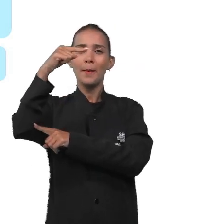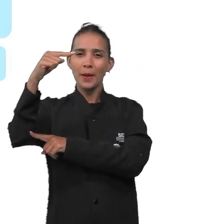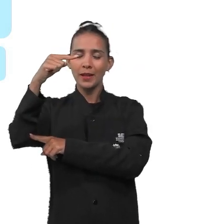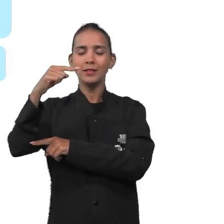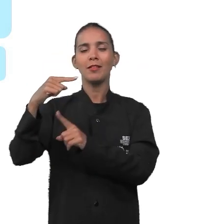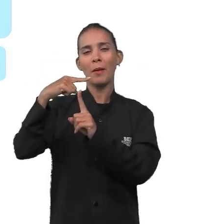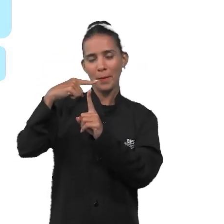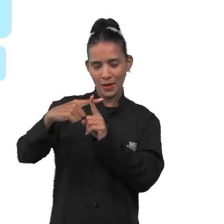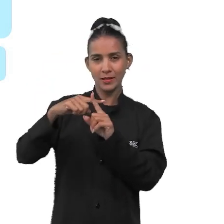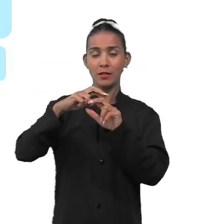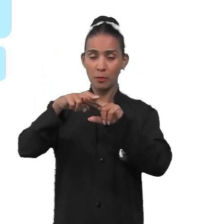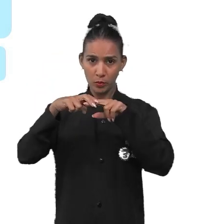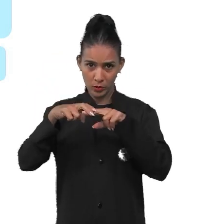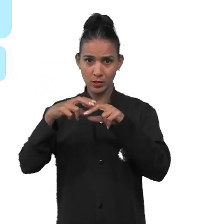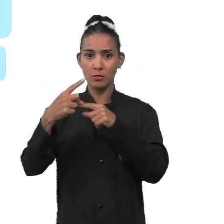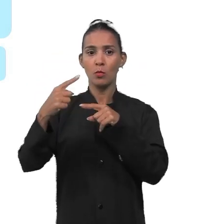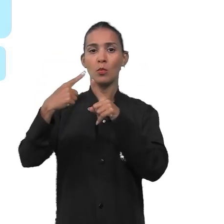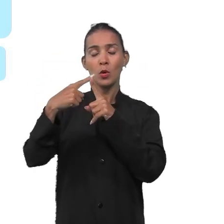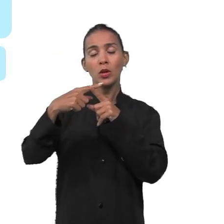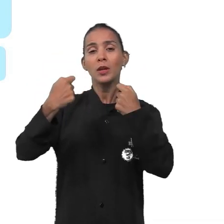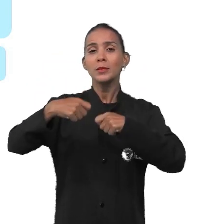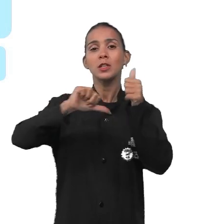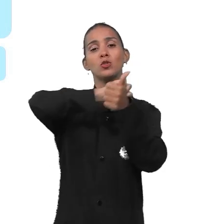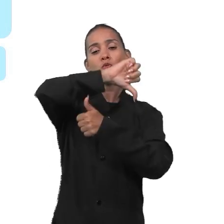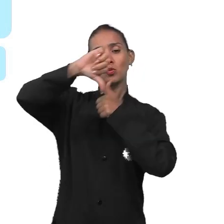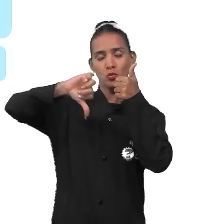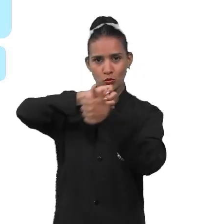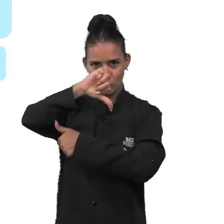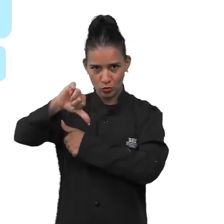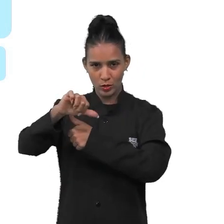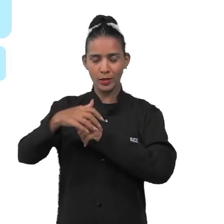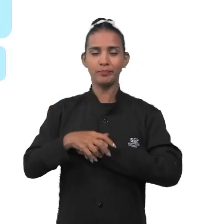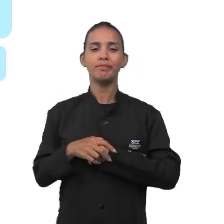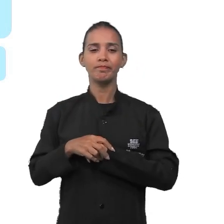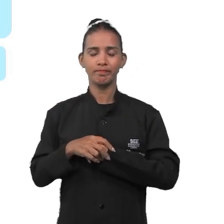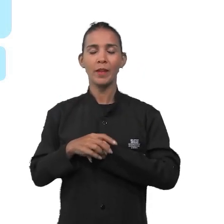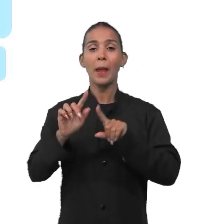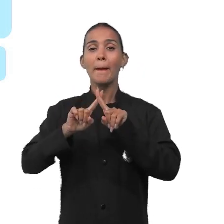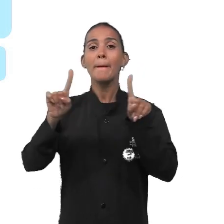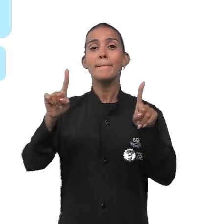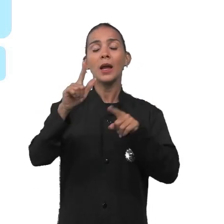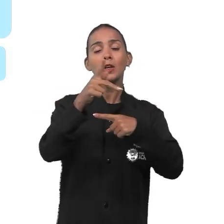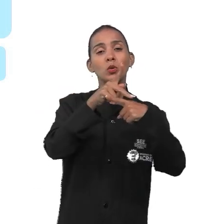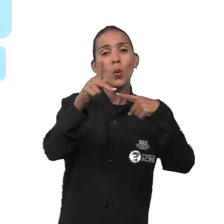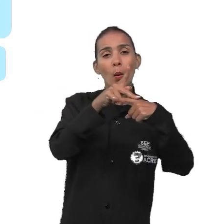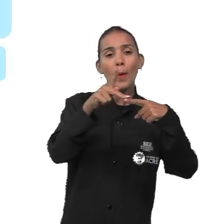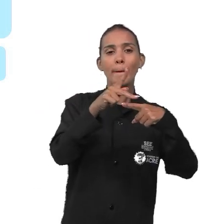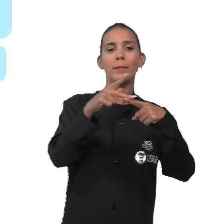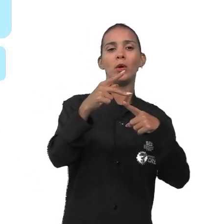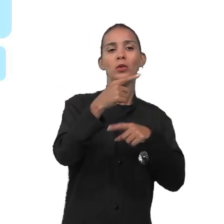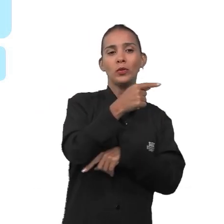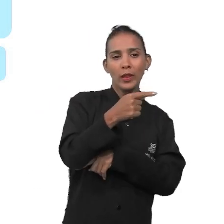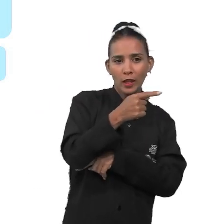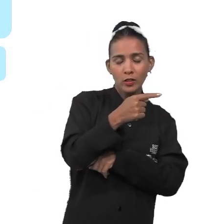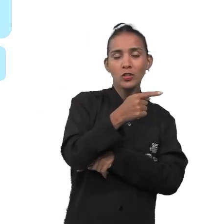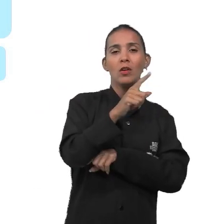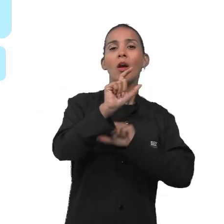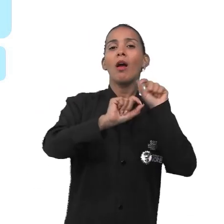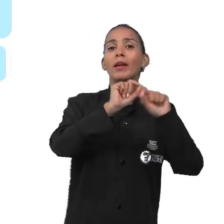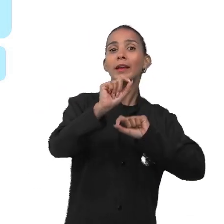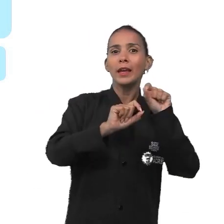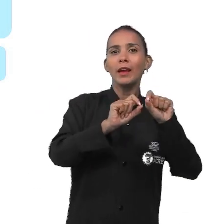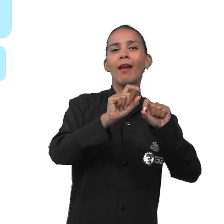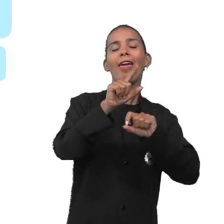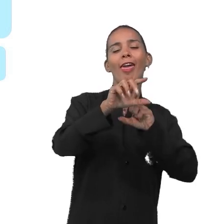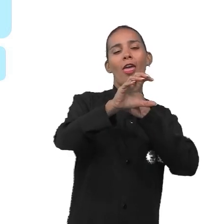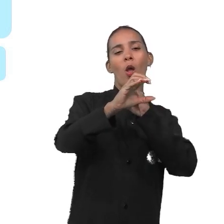negativo e vem em direção ao polo positivo. Esse polo negativo, ele sofre uma oxidação, ou seja,